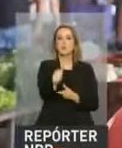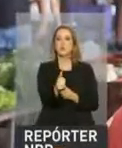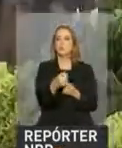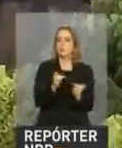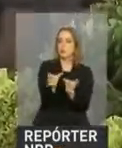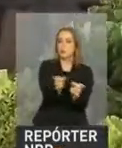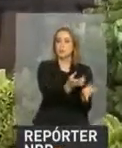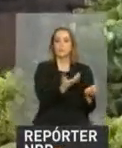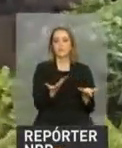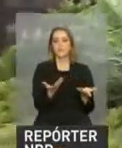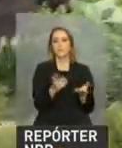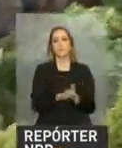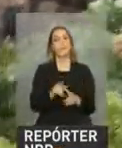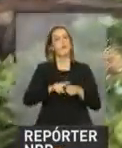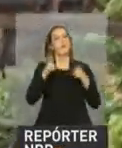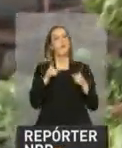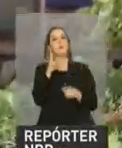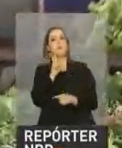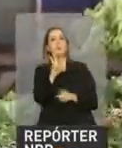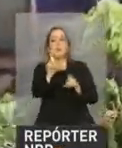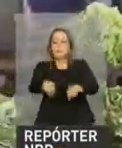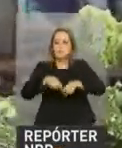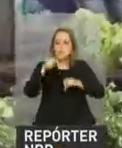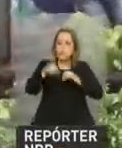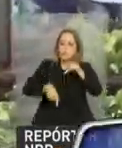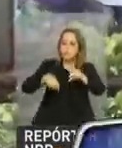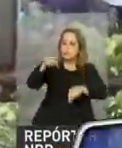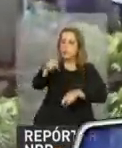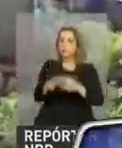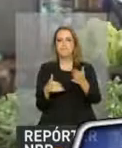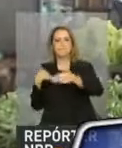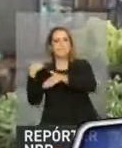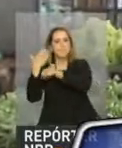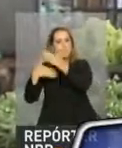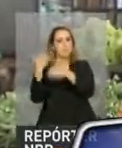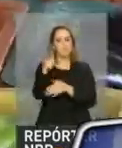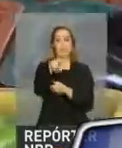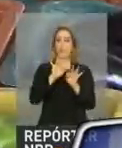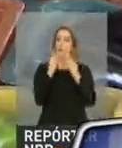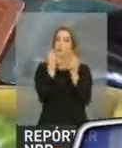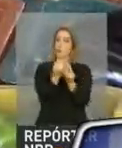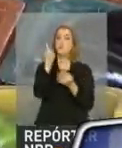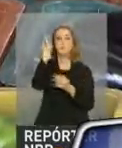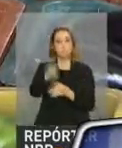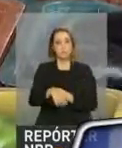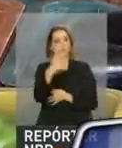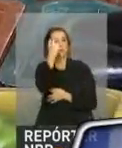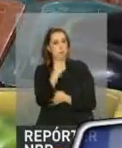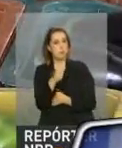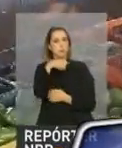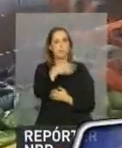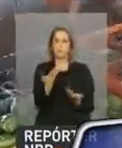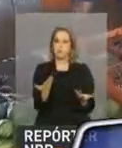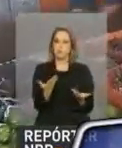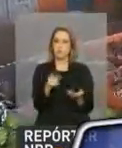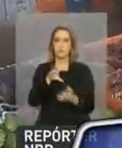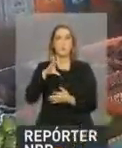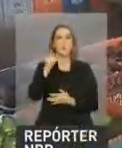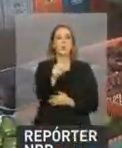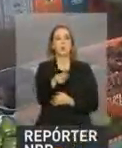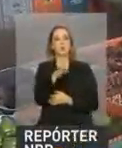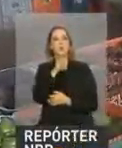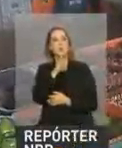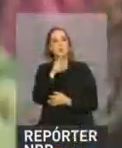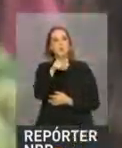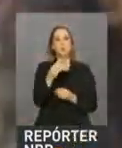e vendo mas o ofício de plantar que vem sendo passado de geração em geração da família da maria é levado muito a sério por lá todos se informam sobre